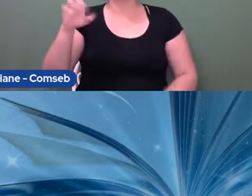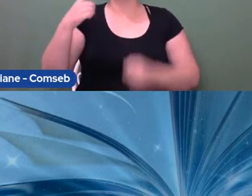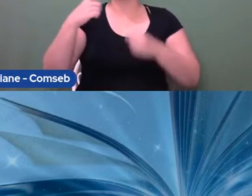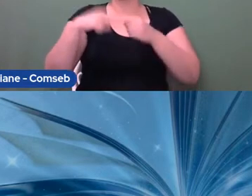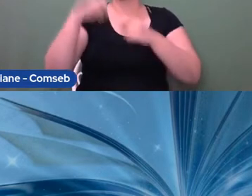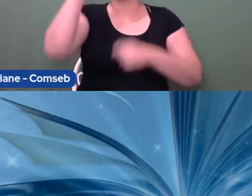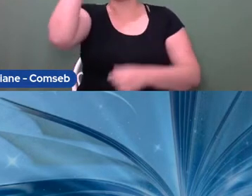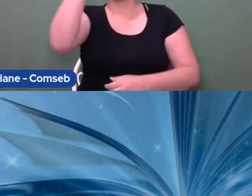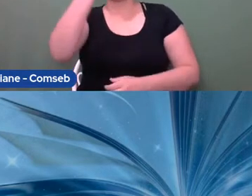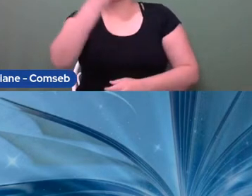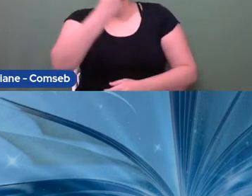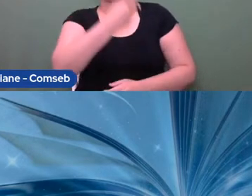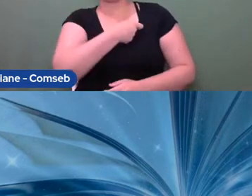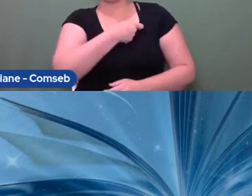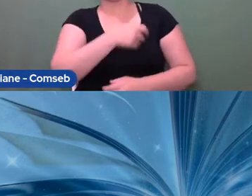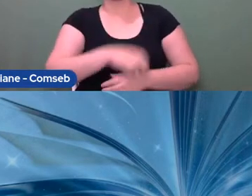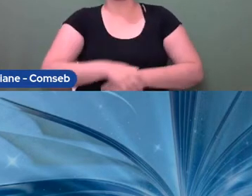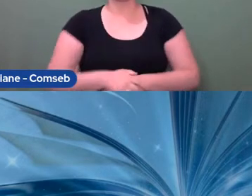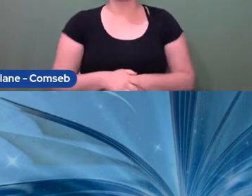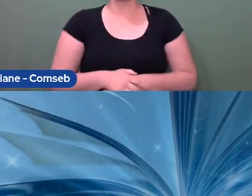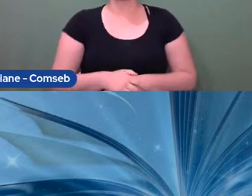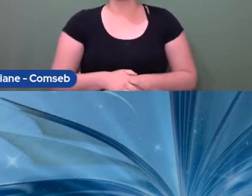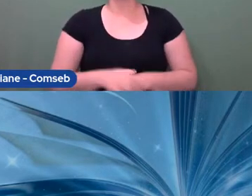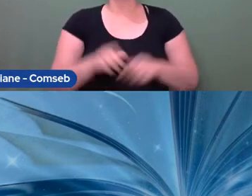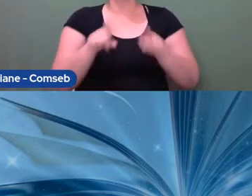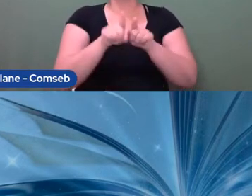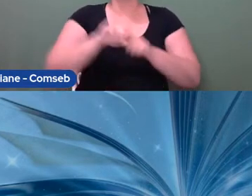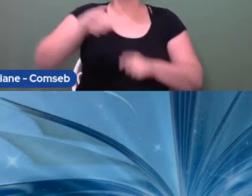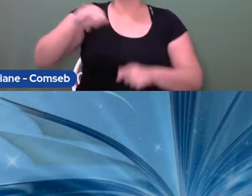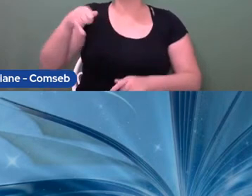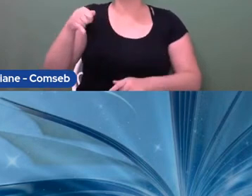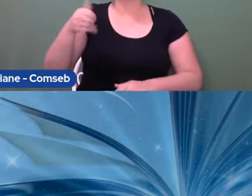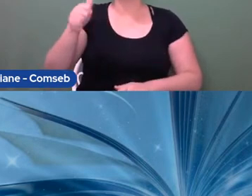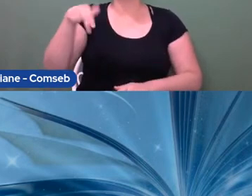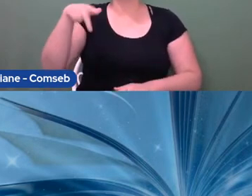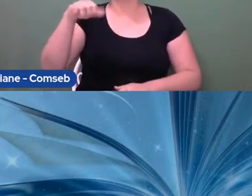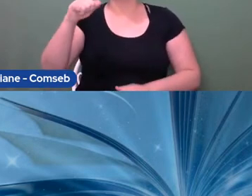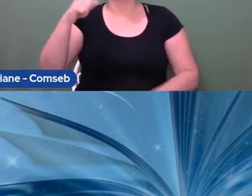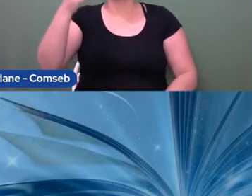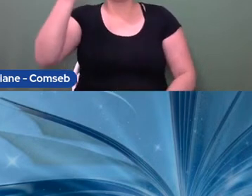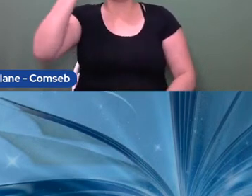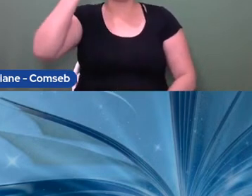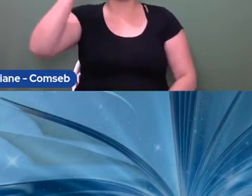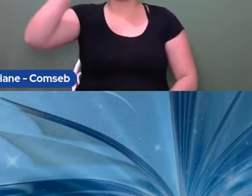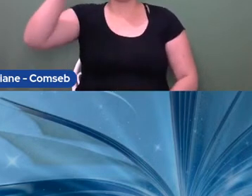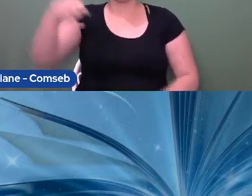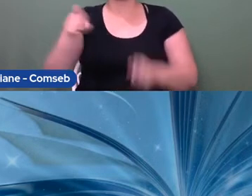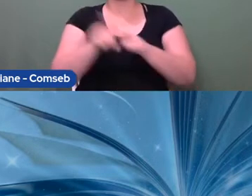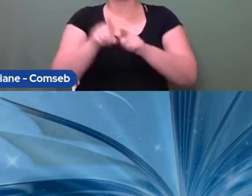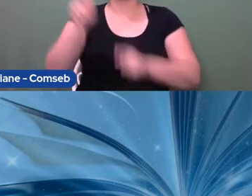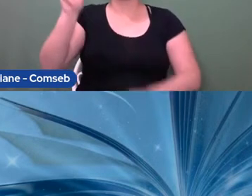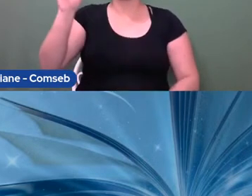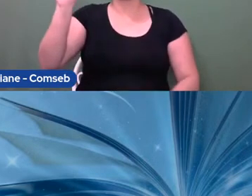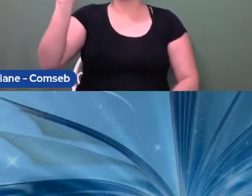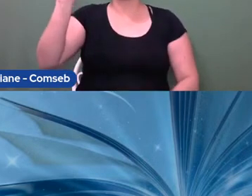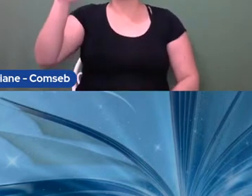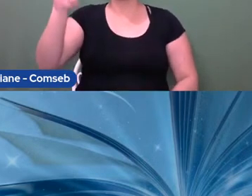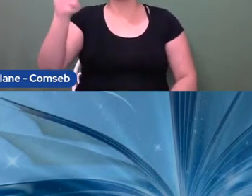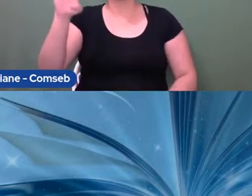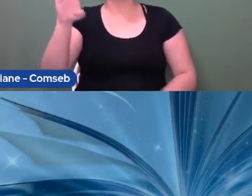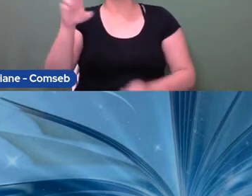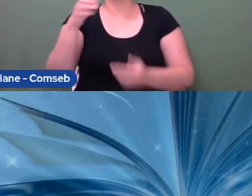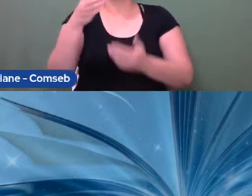São José do Rio Preto, e Janaína Malta Lima Bavaresco, também da USE Intermunicipal